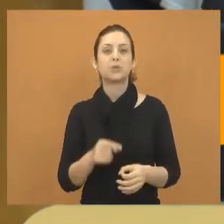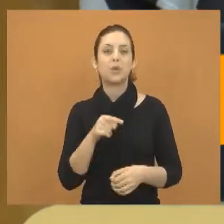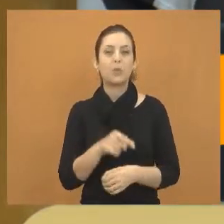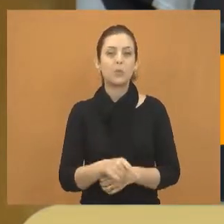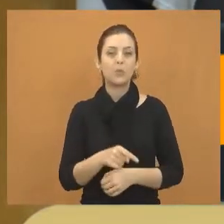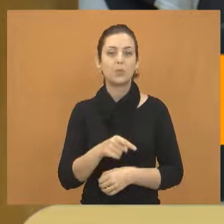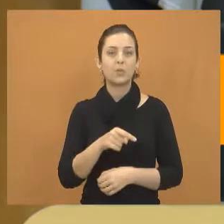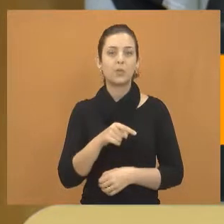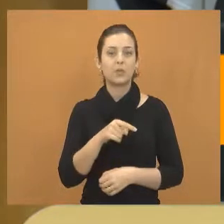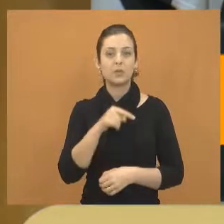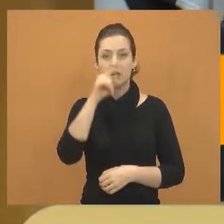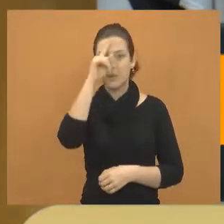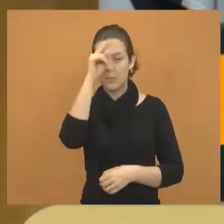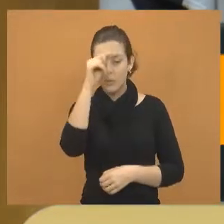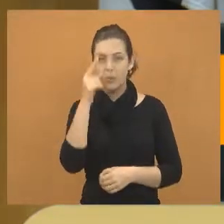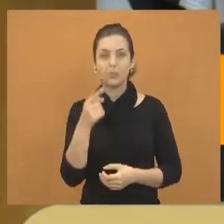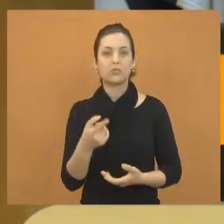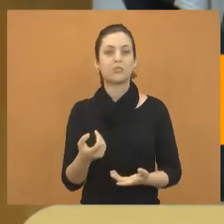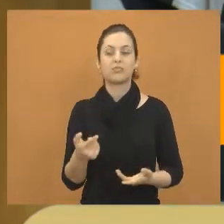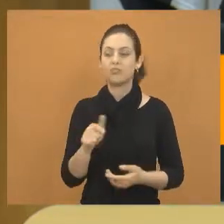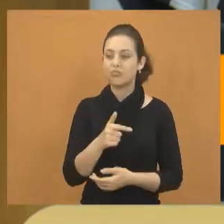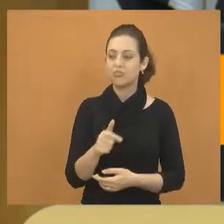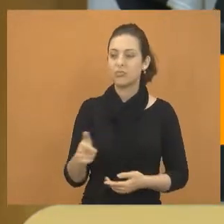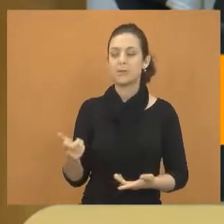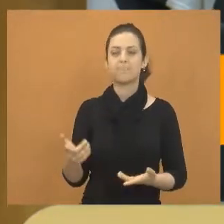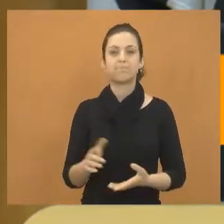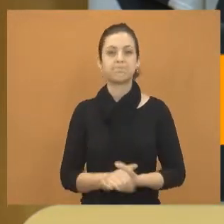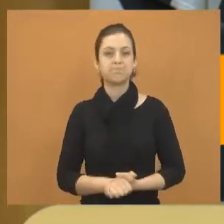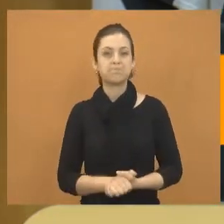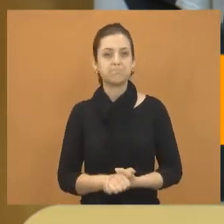nos postos de saúde. Então essa eu acho que tem que ser